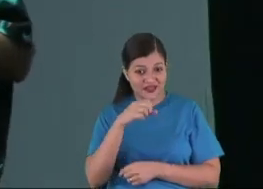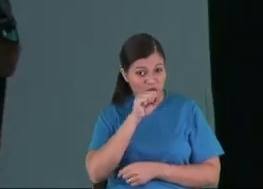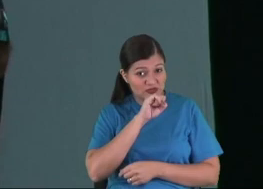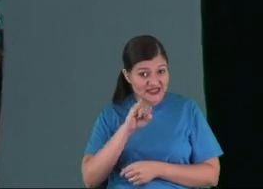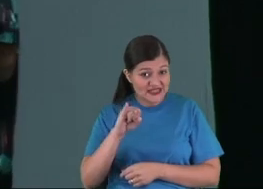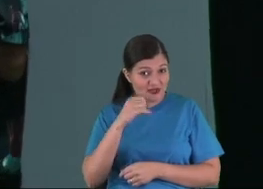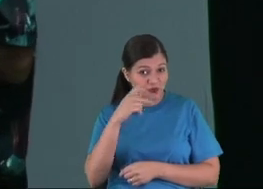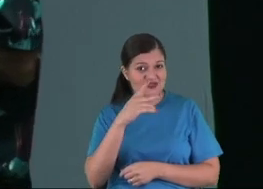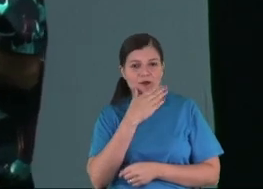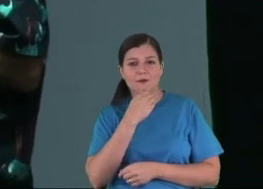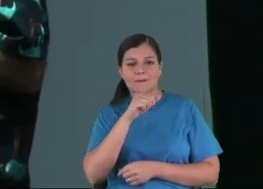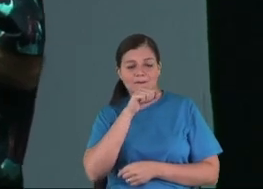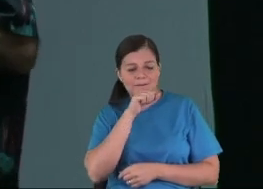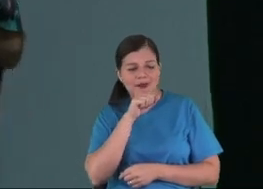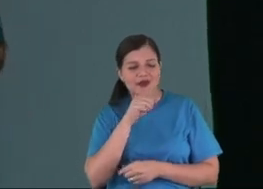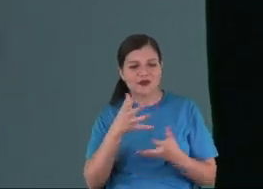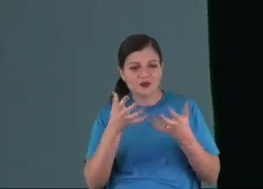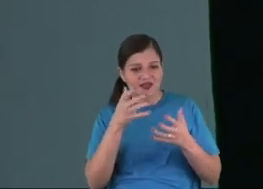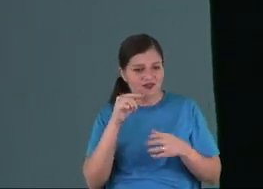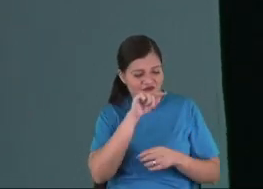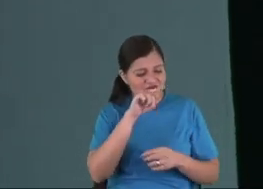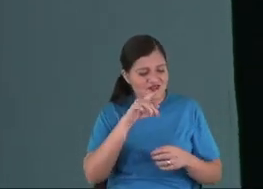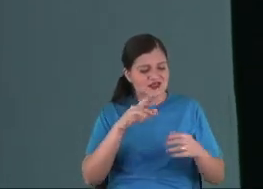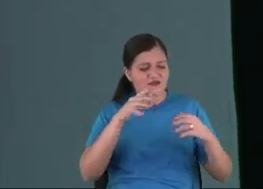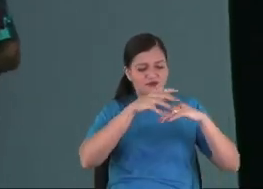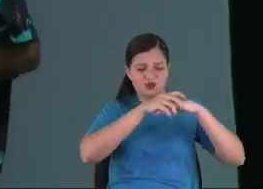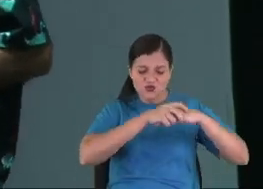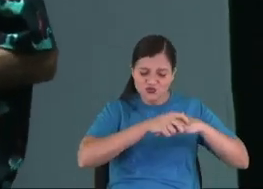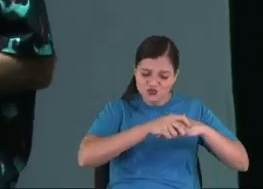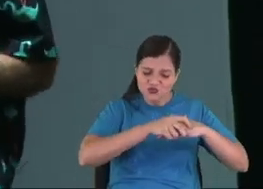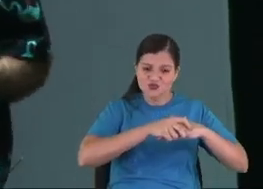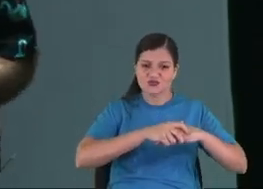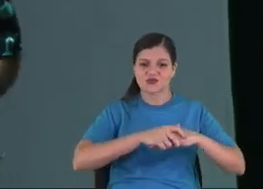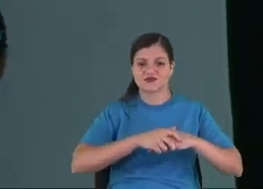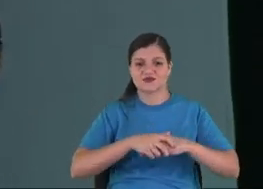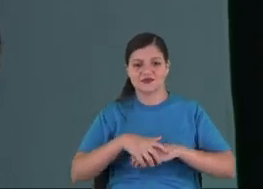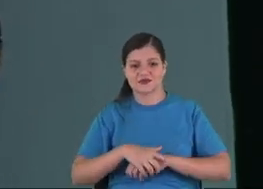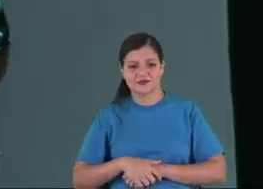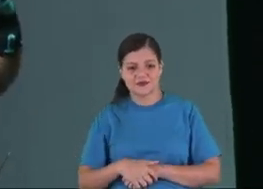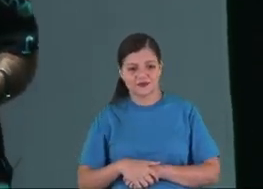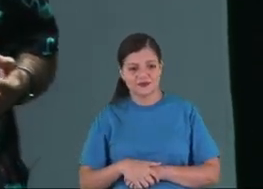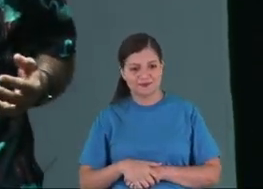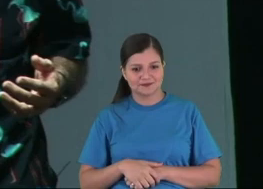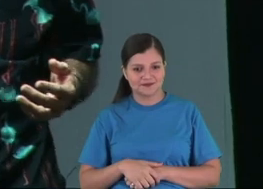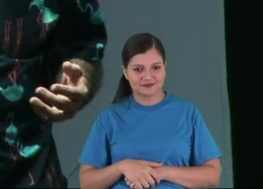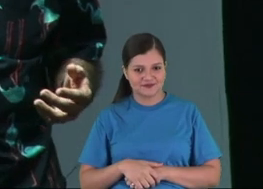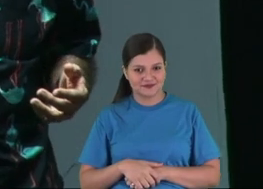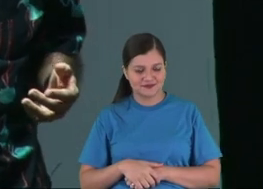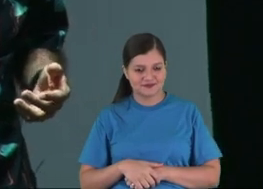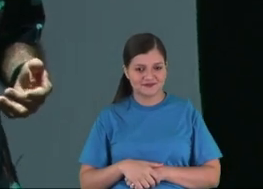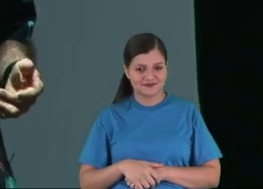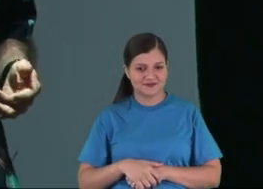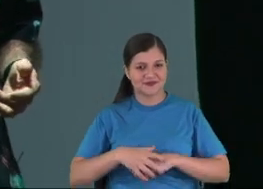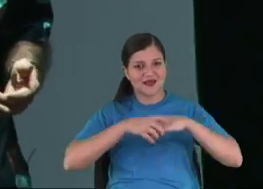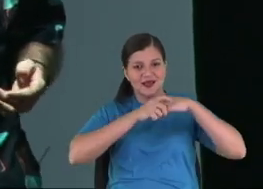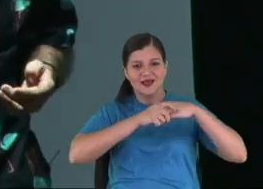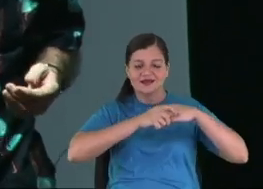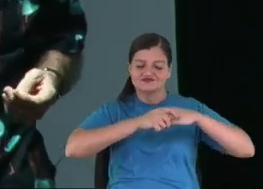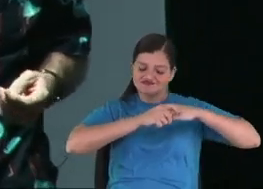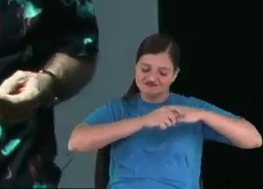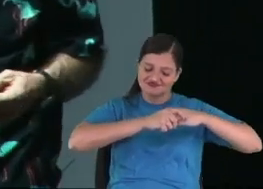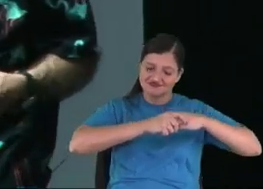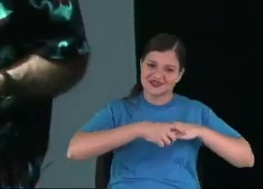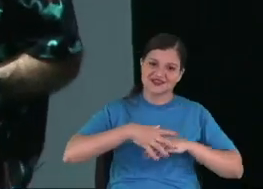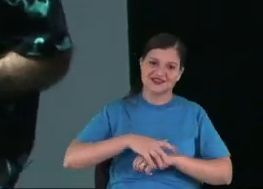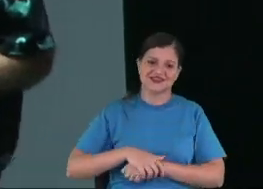aqui, eu queria que você fosse lá tocar no braço dele, na costa dele, sei lá, algum lugar, pegar na perna dele. Né?